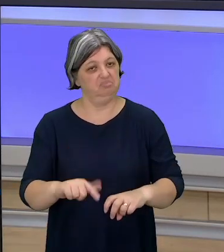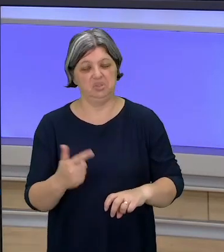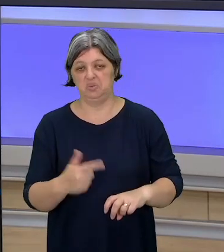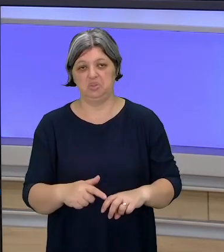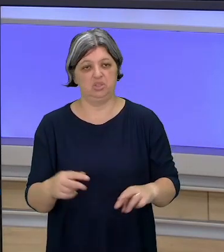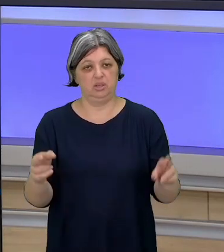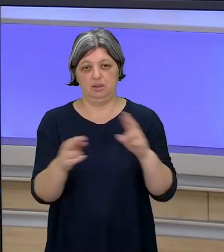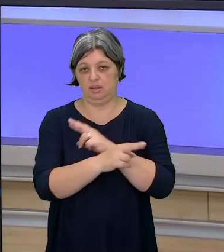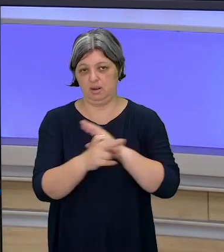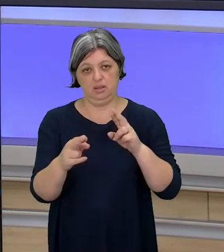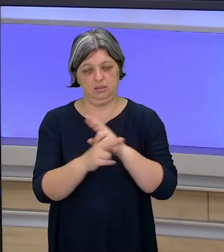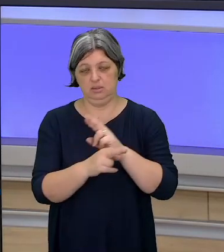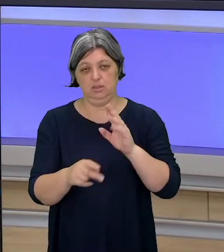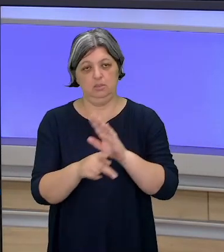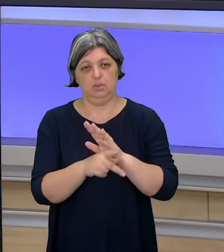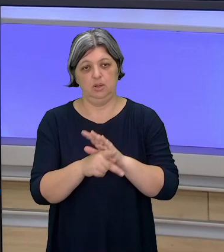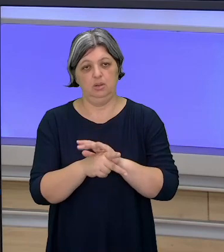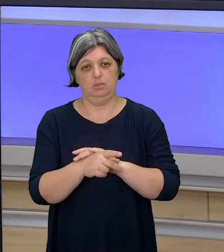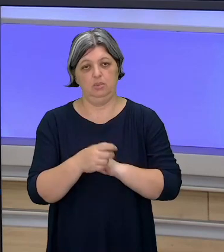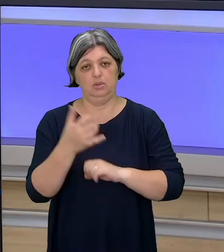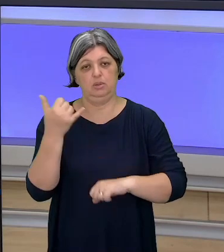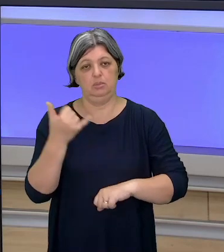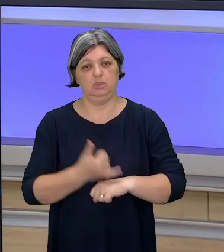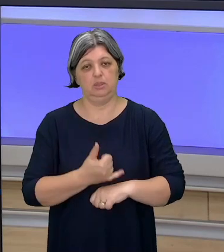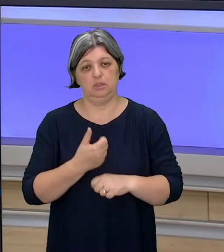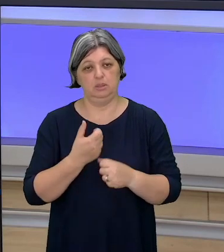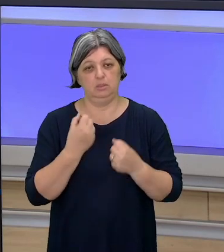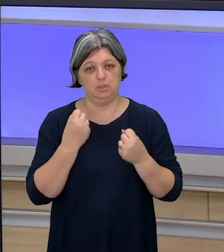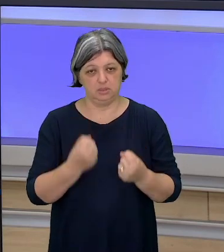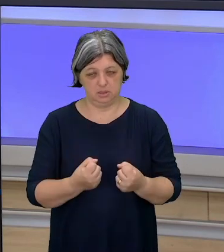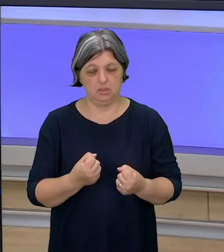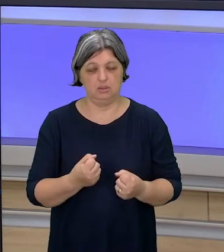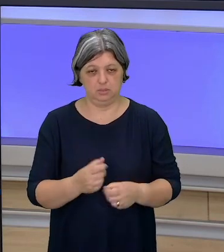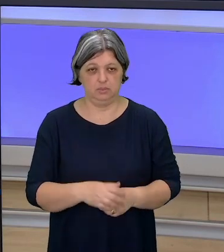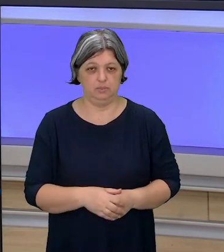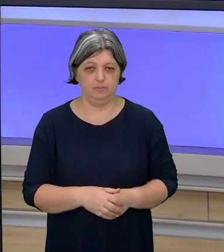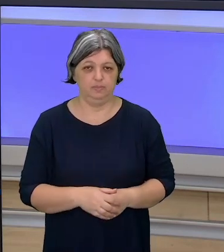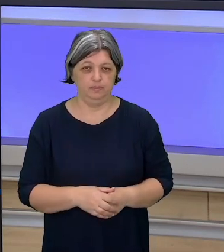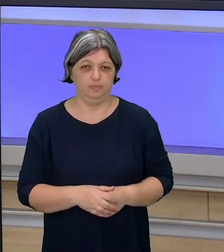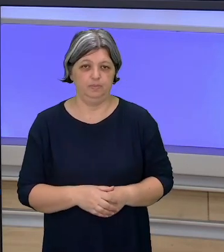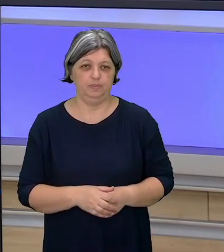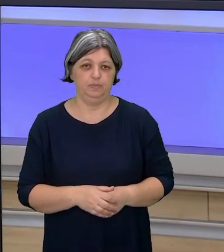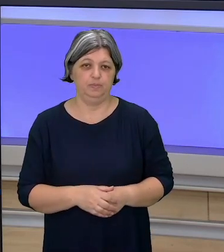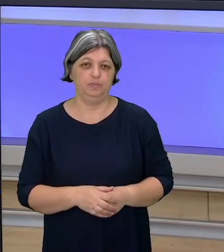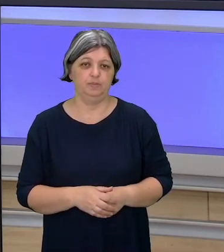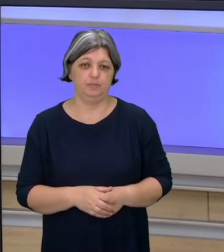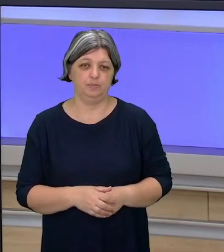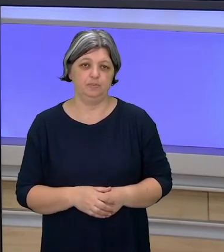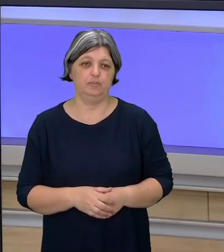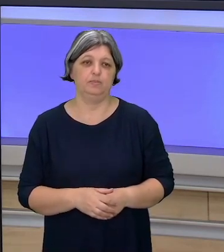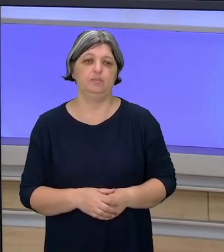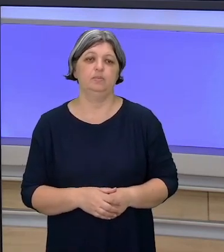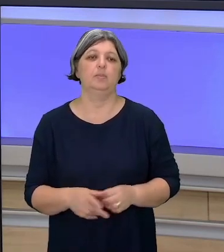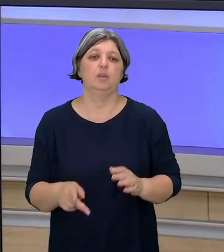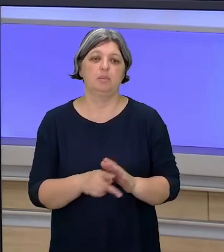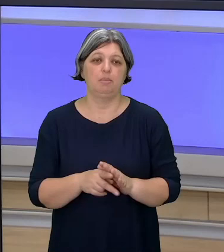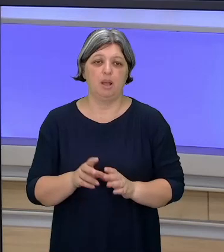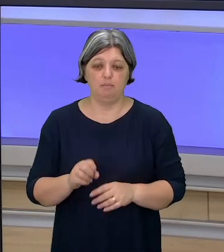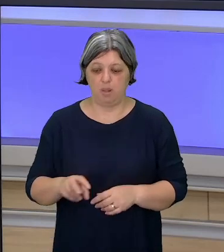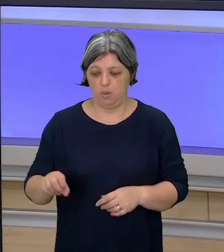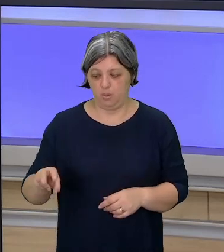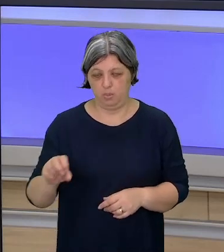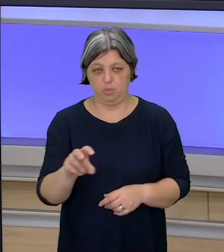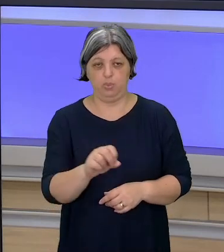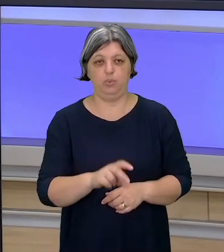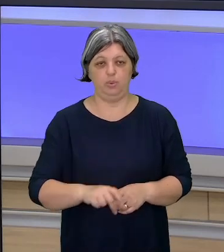correlação com essa... Ai, meu Deus, esqueci a palavra. Com essa contaminação de